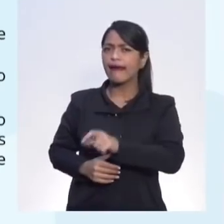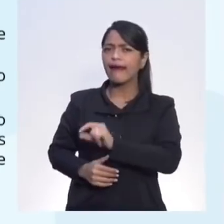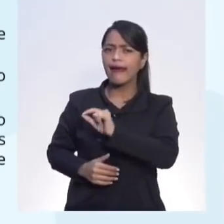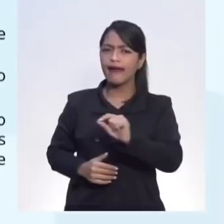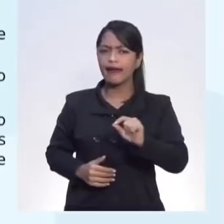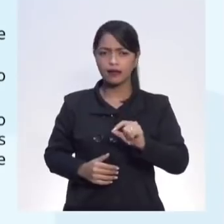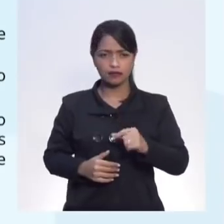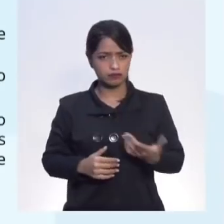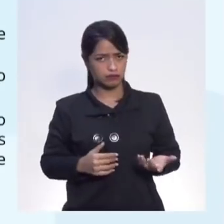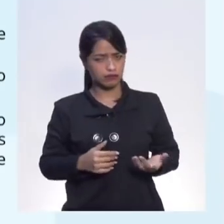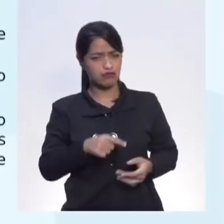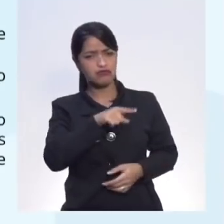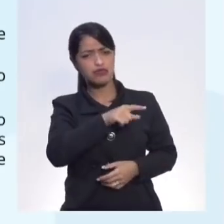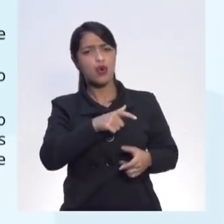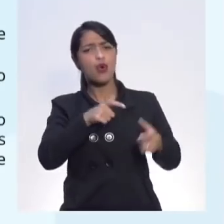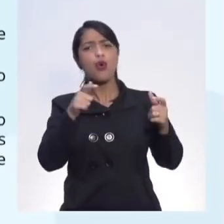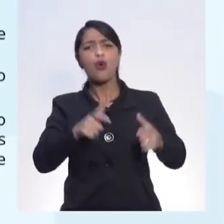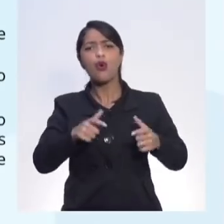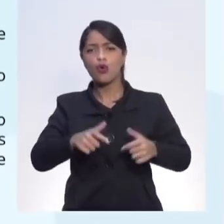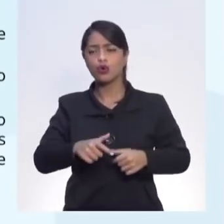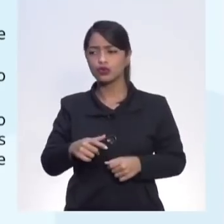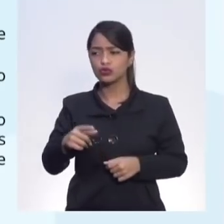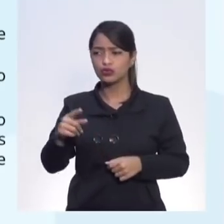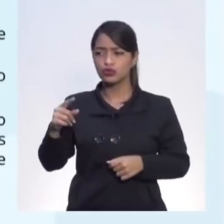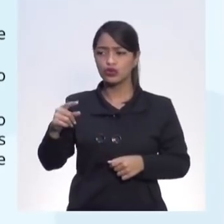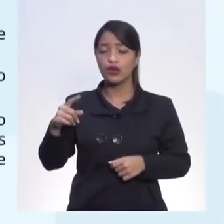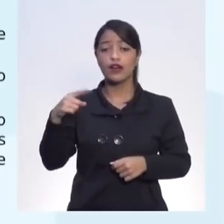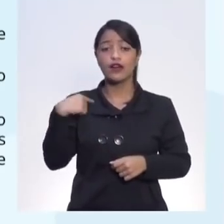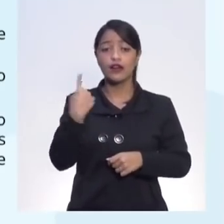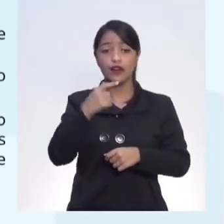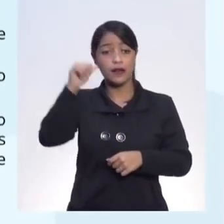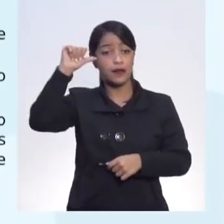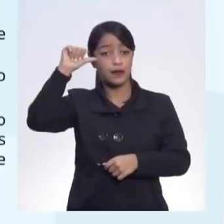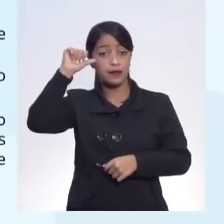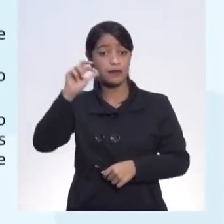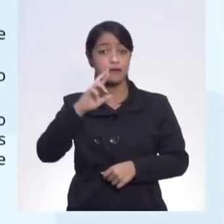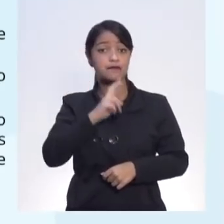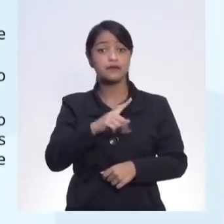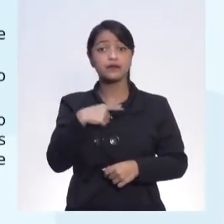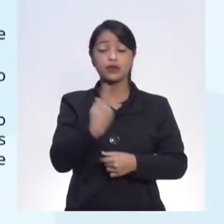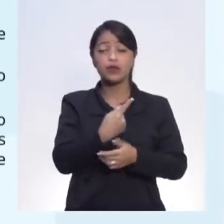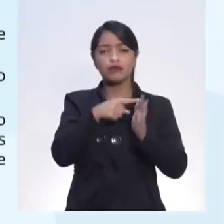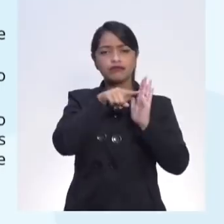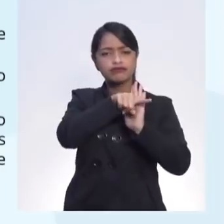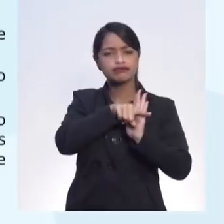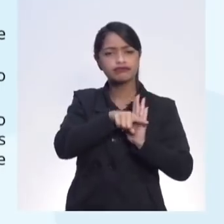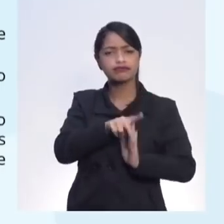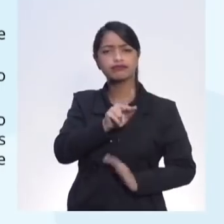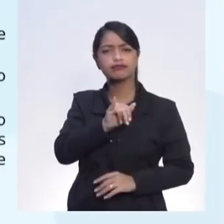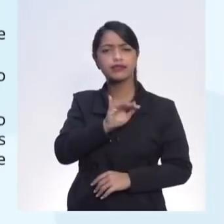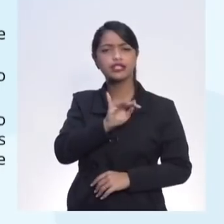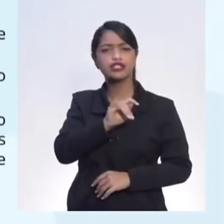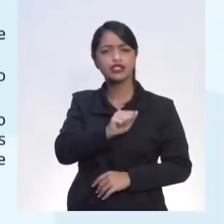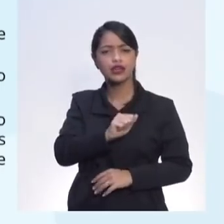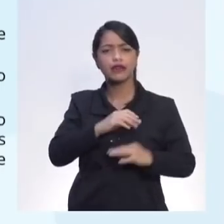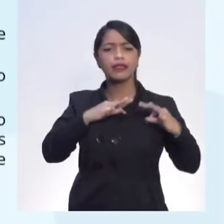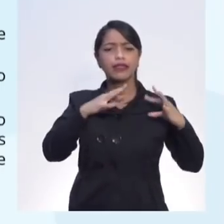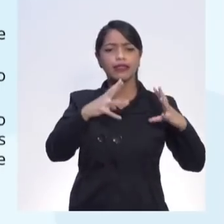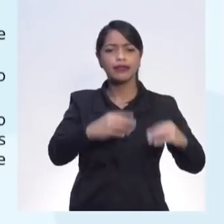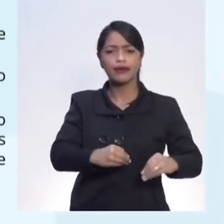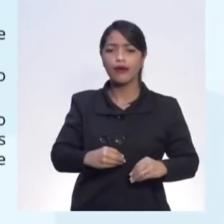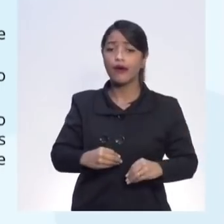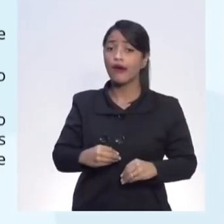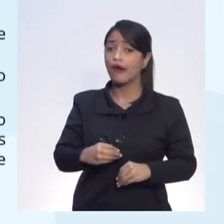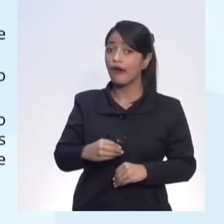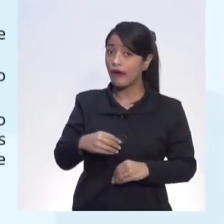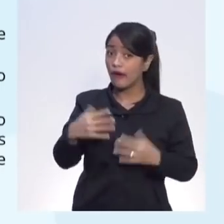vem? Pedrinho. Viemos consultar a Pítia. Juntos. Oh, a Pítia.